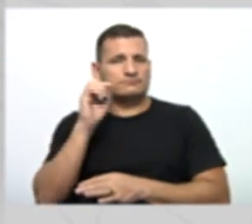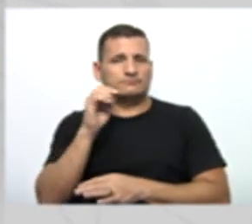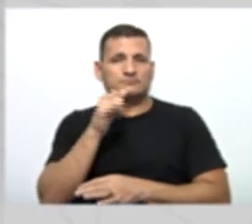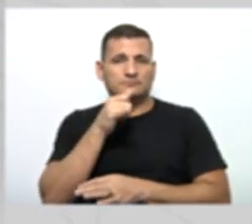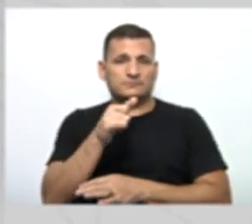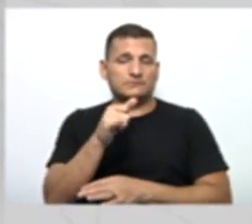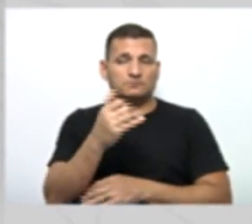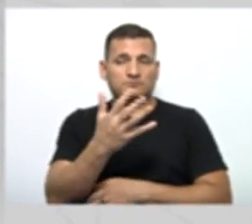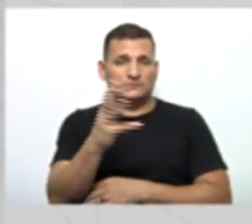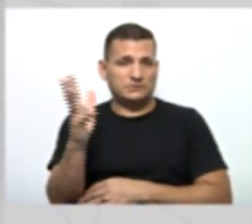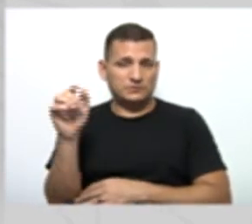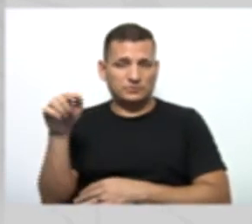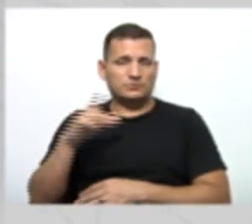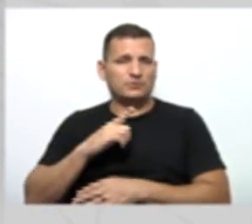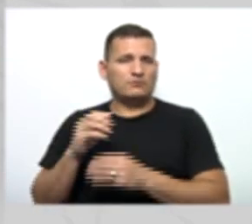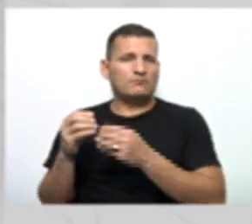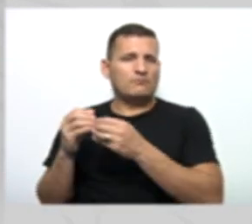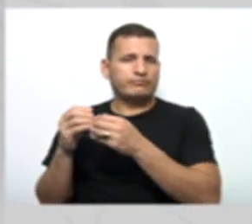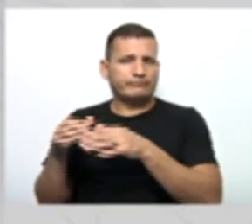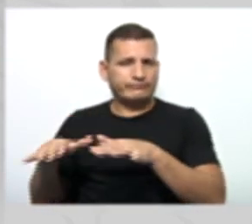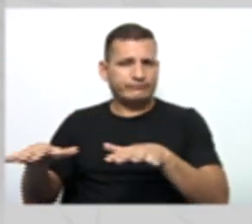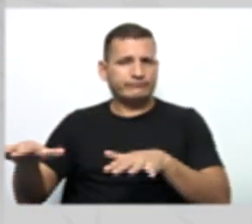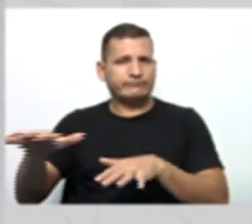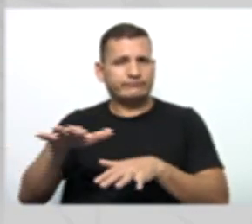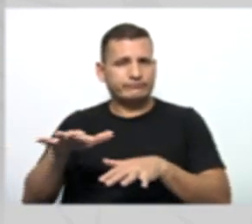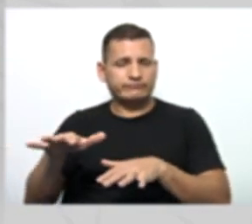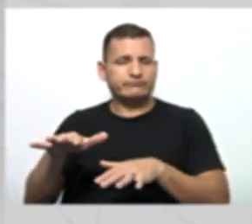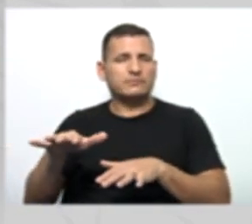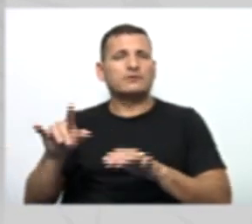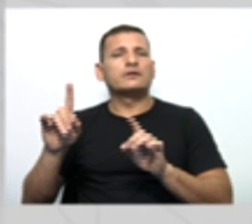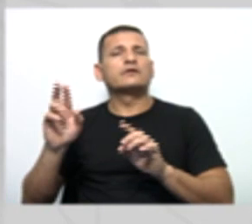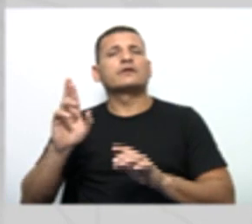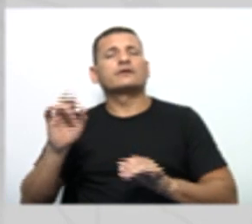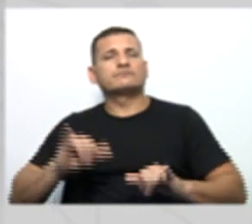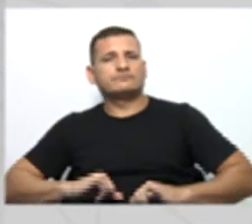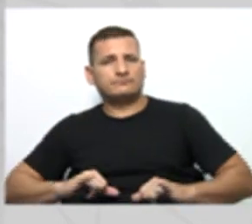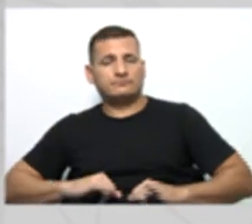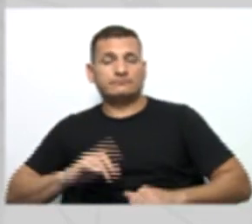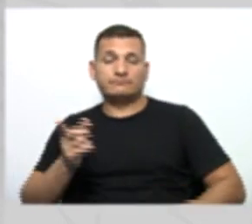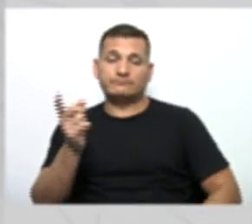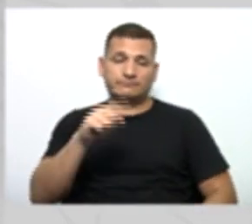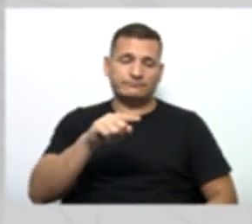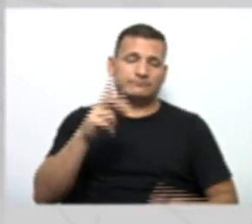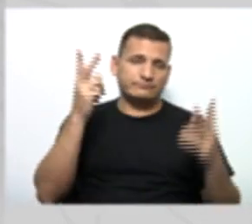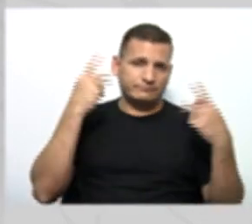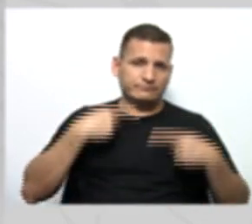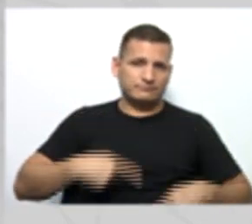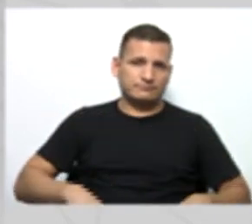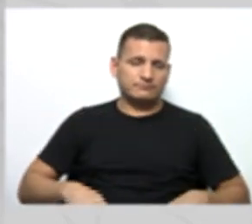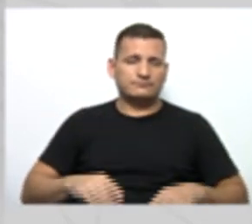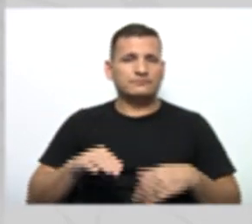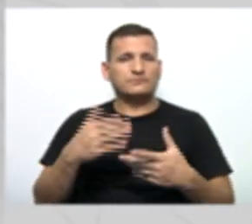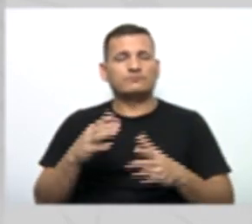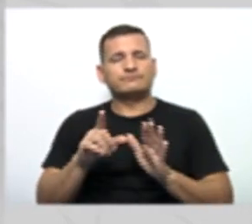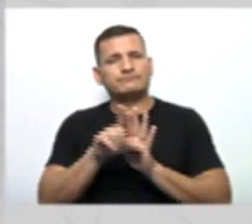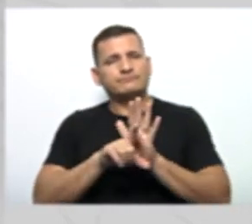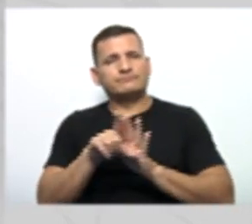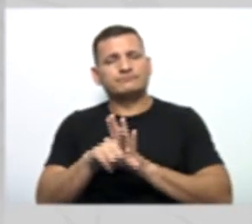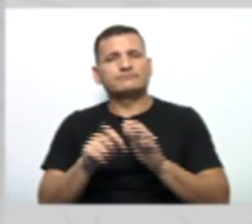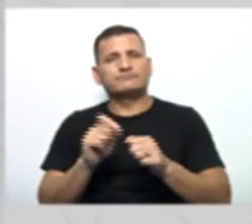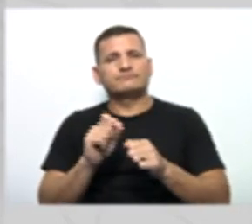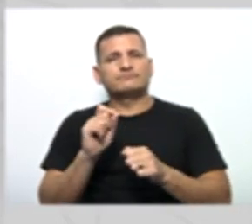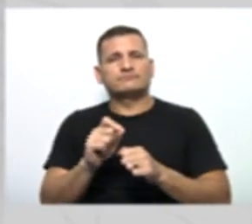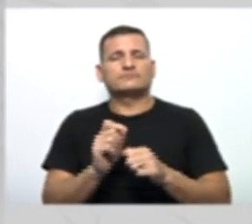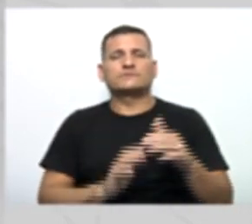for degradado, o próprio homem pode sofrer consequências. E para isso, ela procura limitar a quantidade